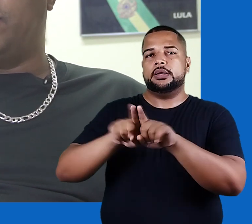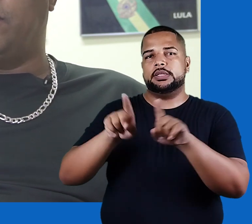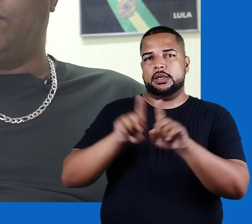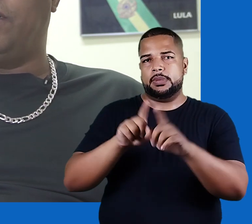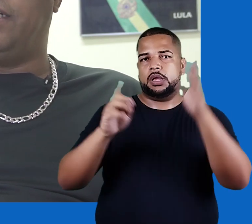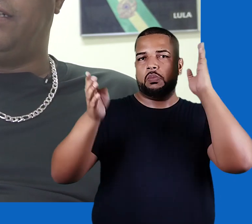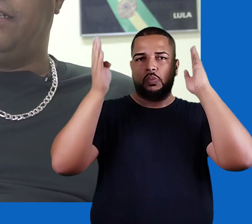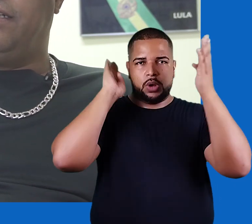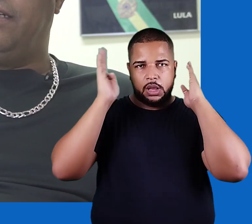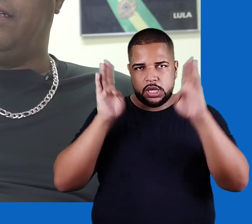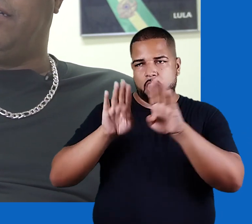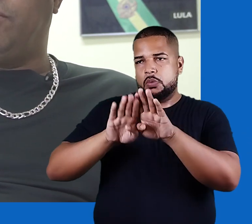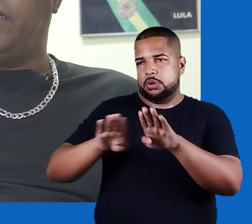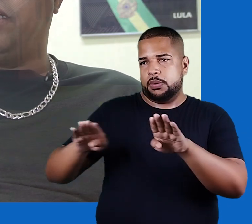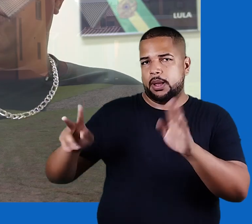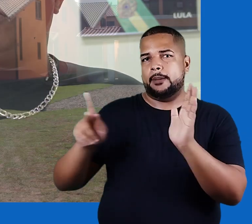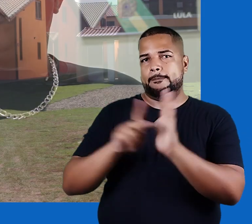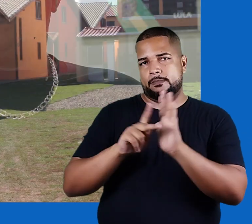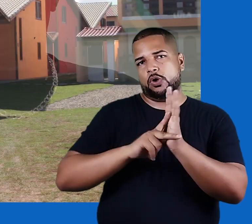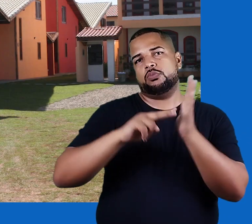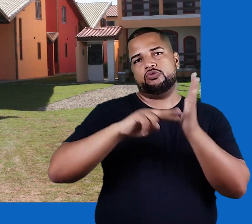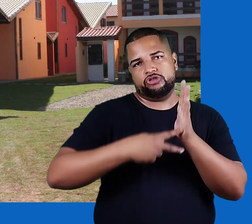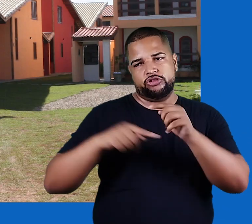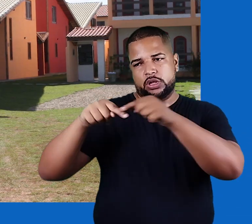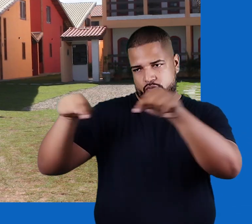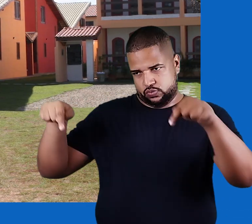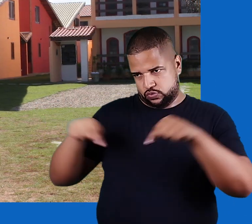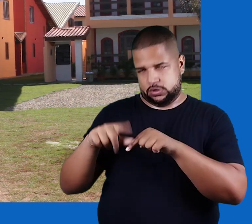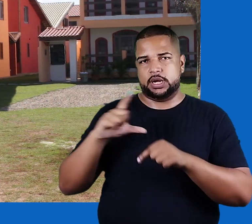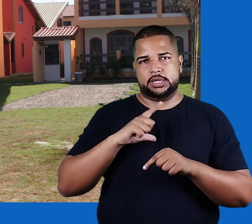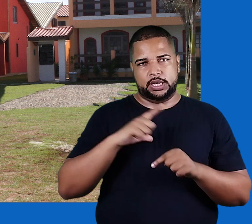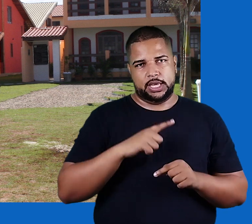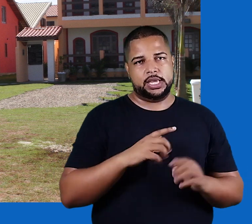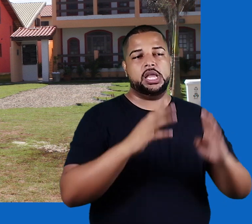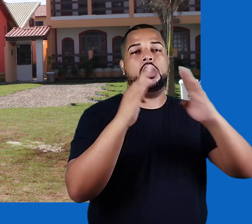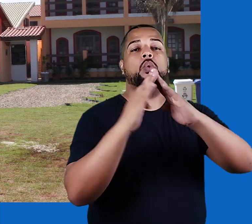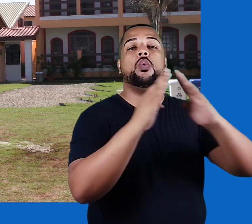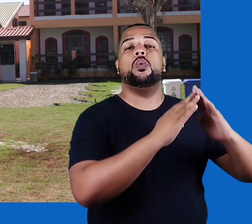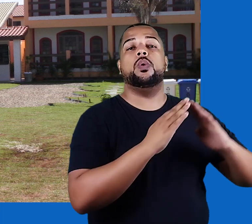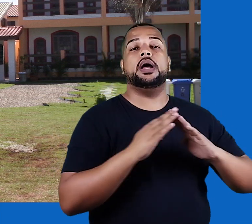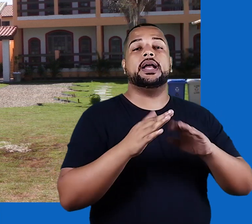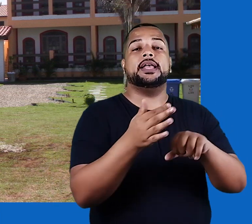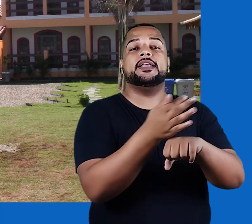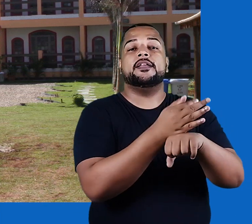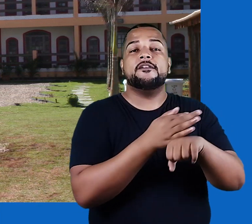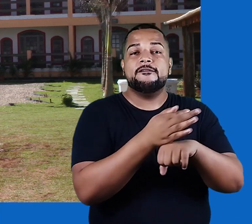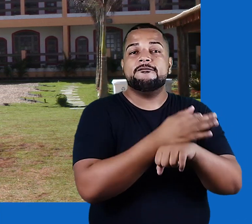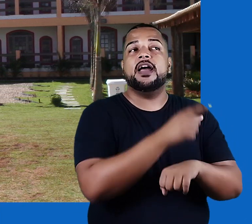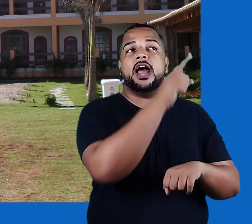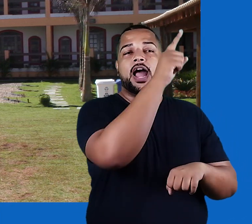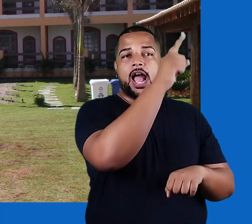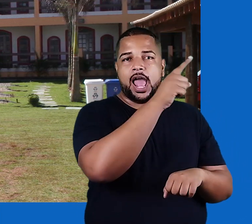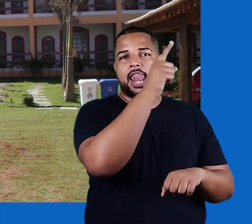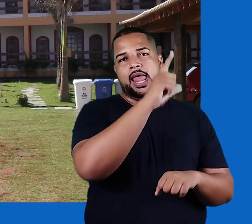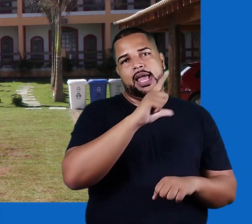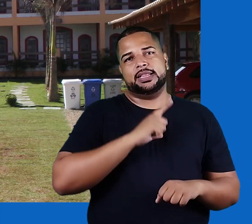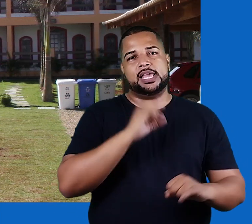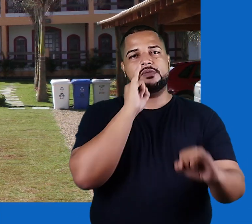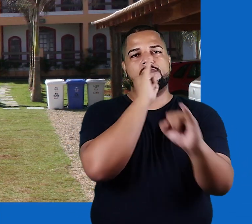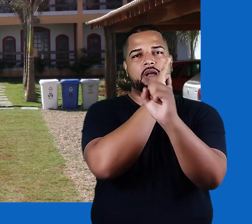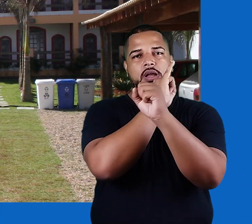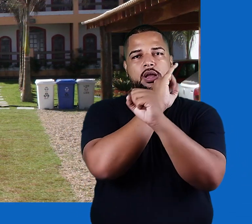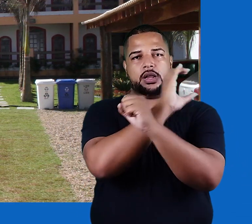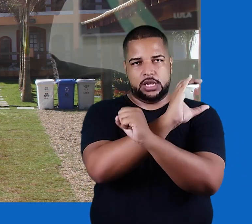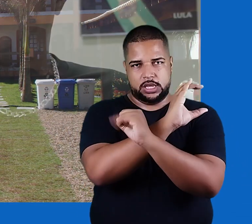bairro Barcelona. E também temos a colônia de férias na Ilha Comprida. E além de tudo que os trabalhadores muito até